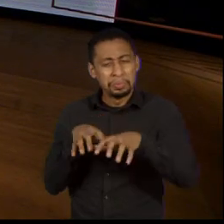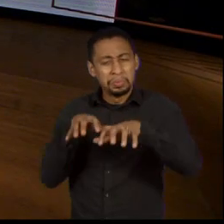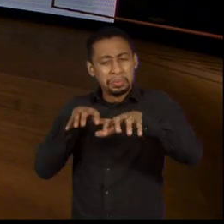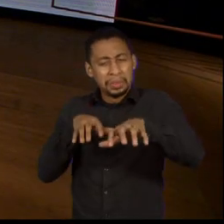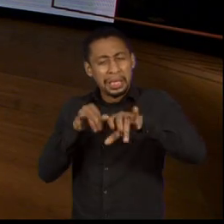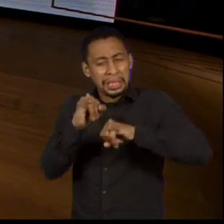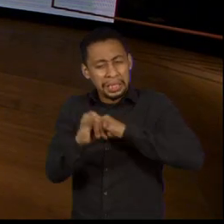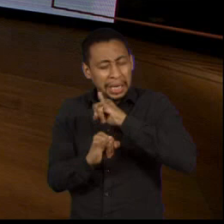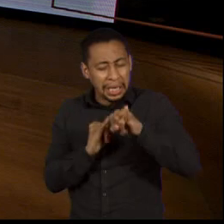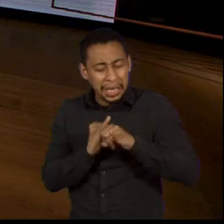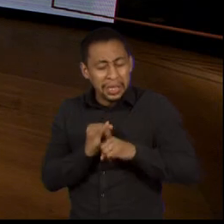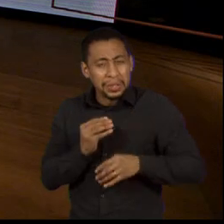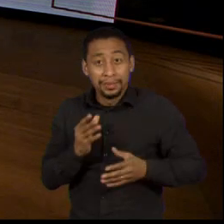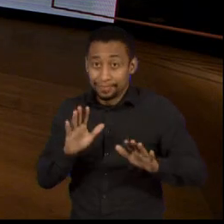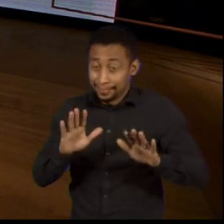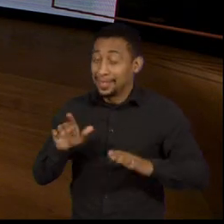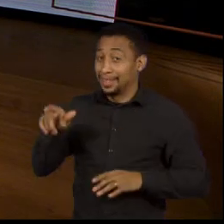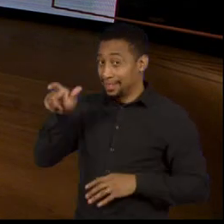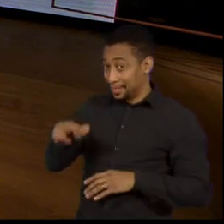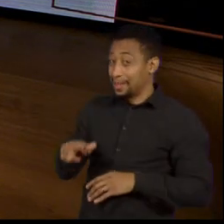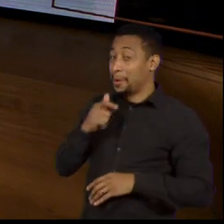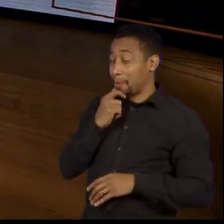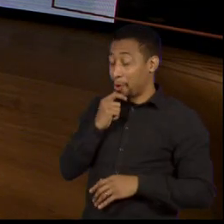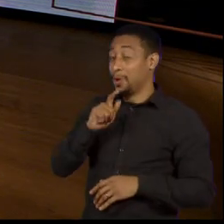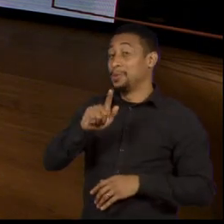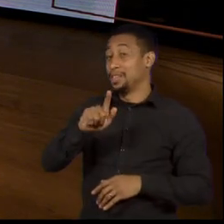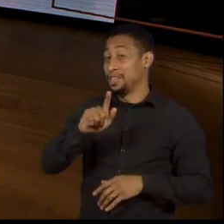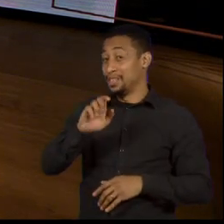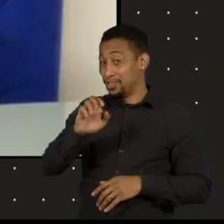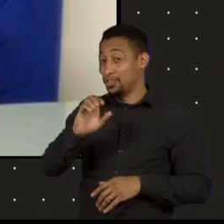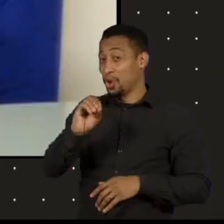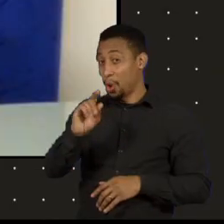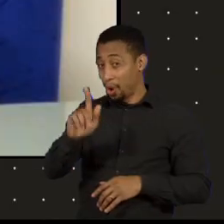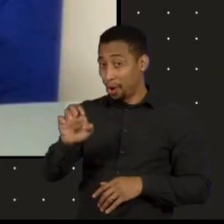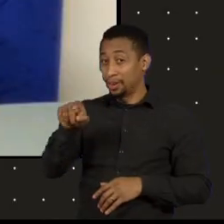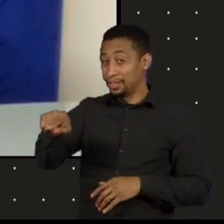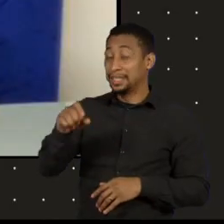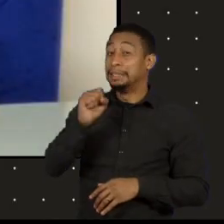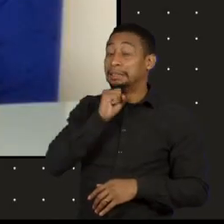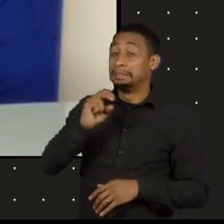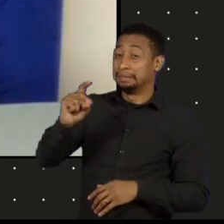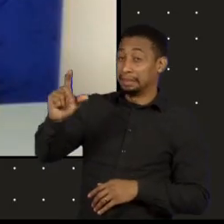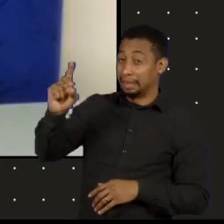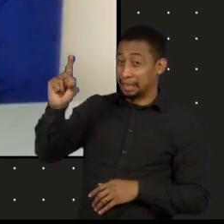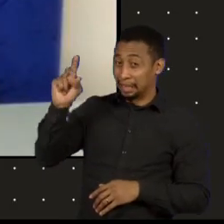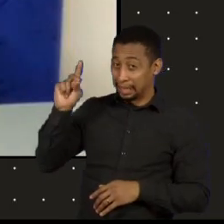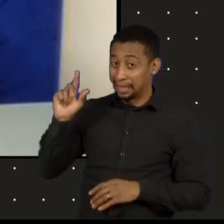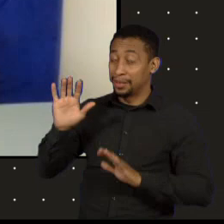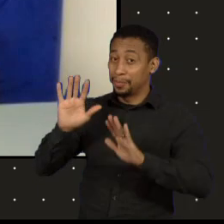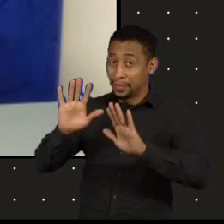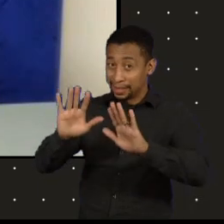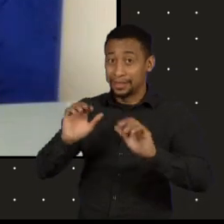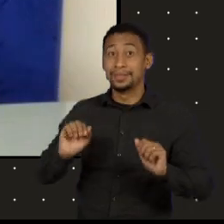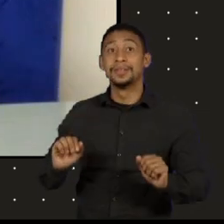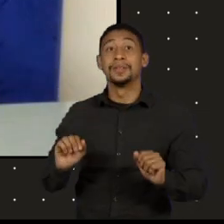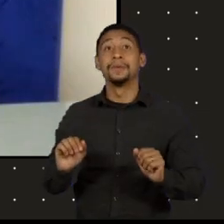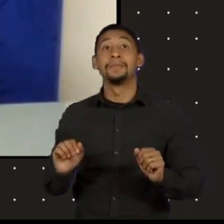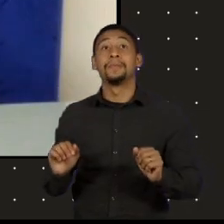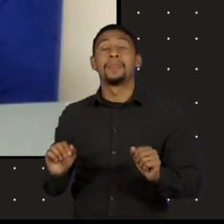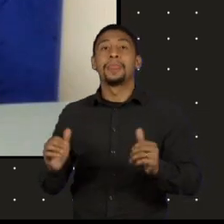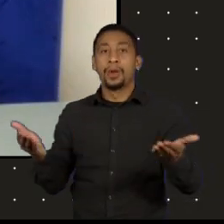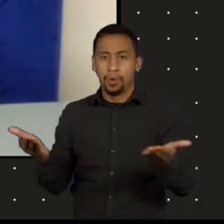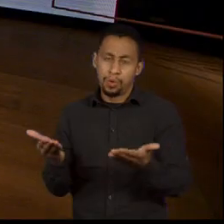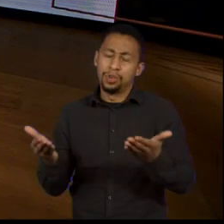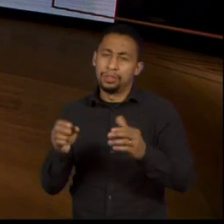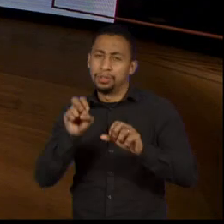vanguarda, bem mais do que eu. Eu tenho o meu lado mineiro, fica assim, não, escola virtual. É claro que hoje nós estamos vendo uma